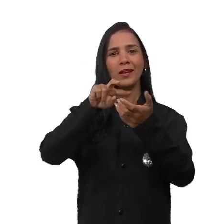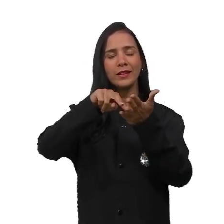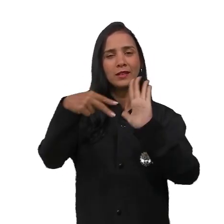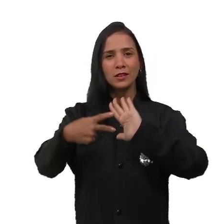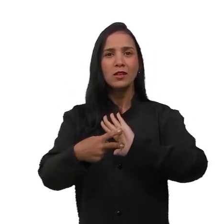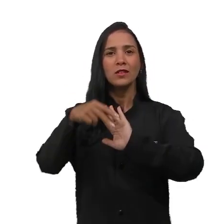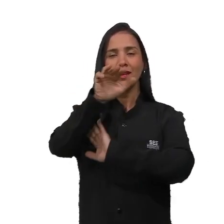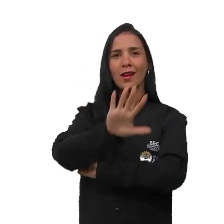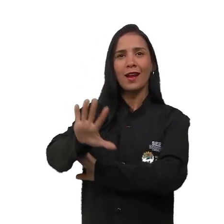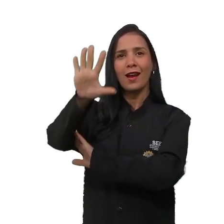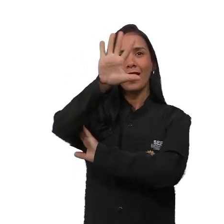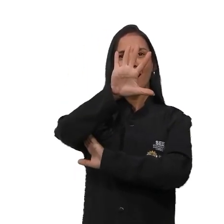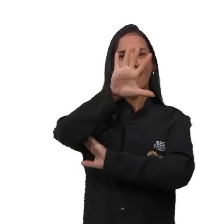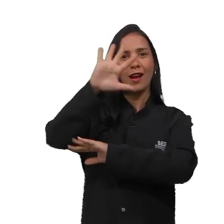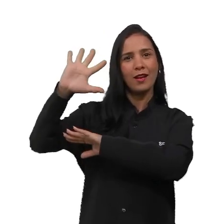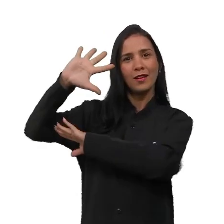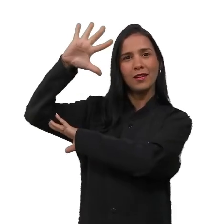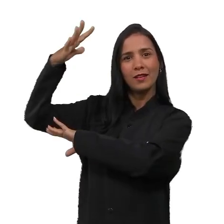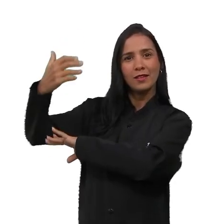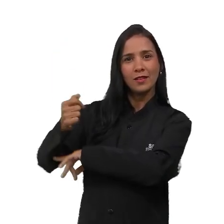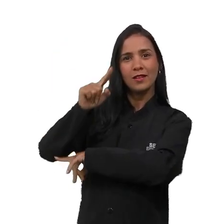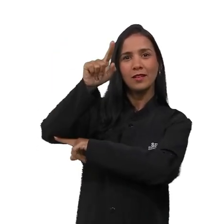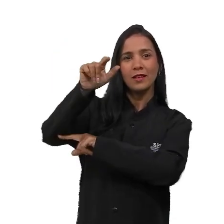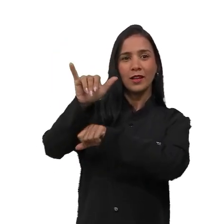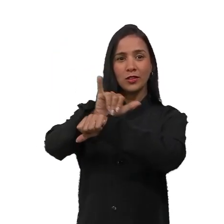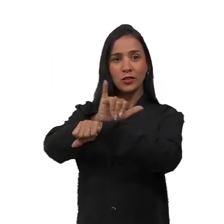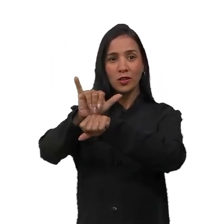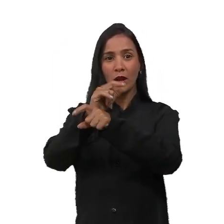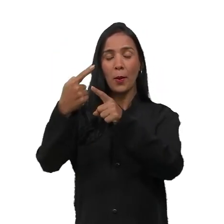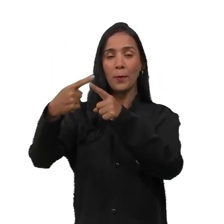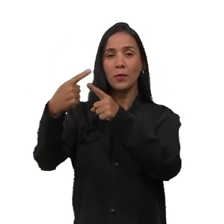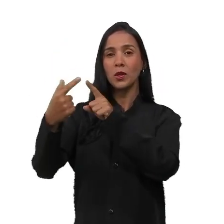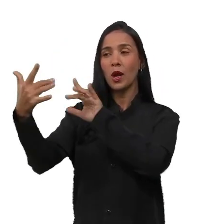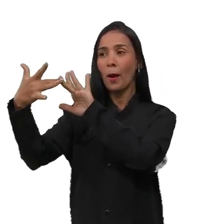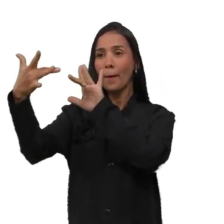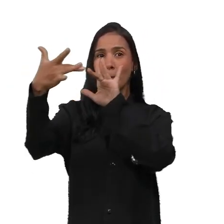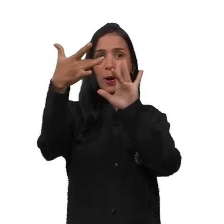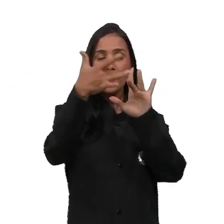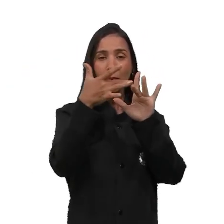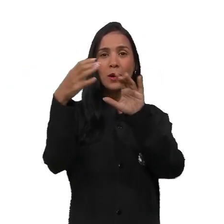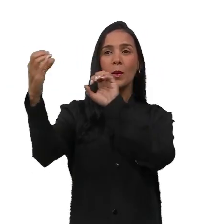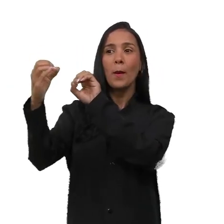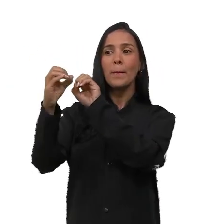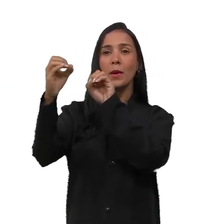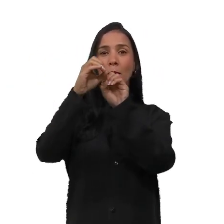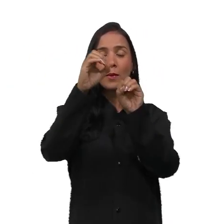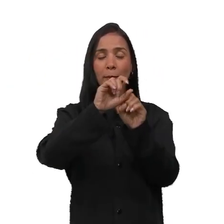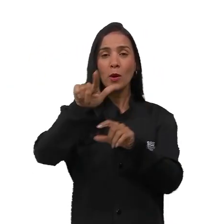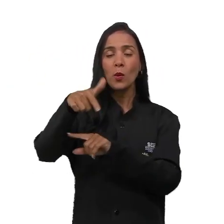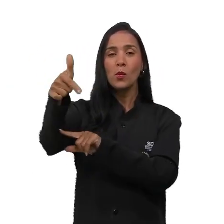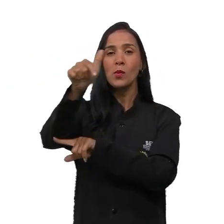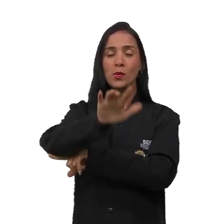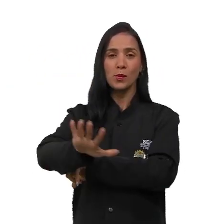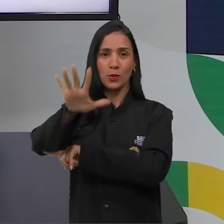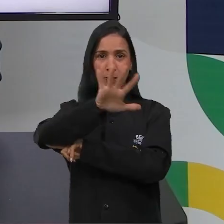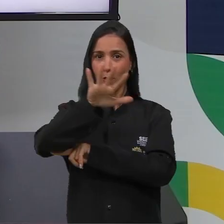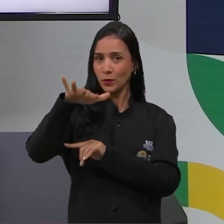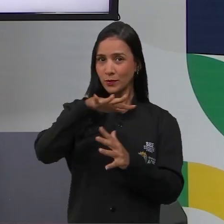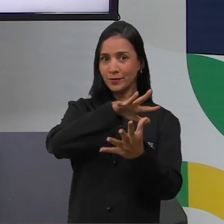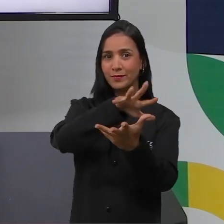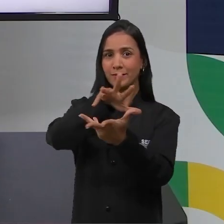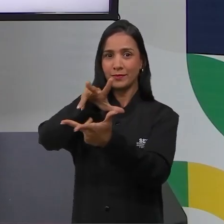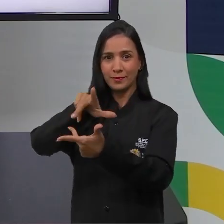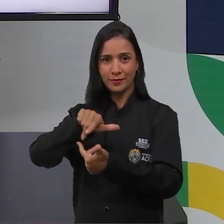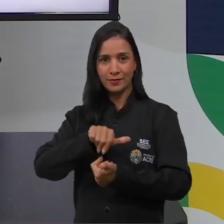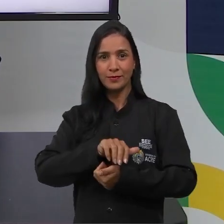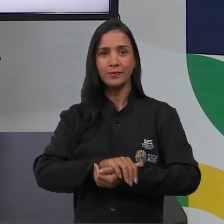isso? Ele possibilita aí o contato com inúmeras outras regiões do planeta, com inúmeras outras regiões